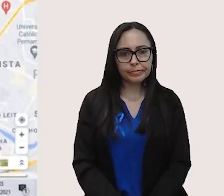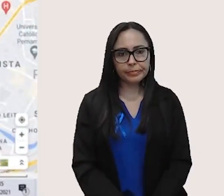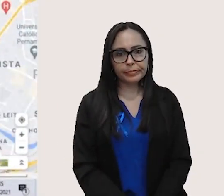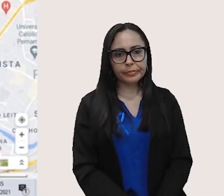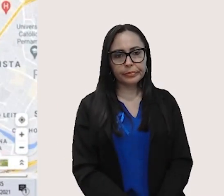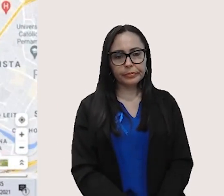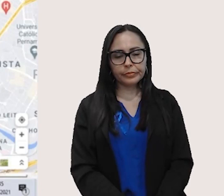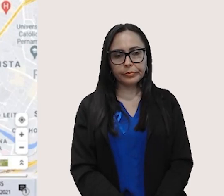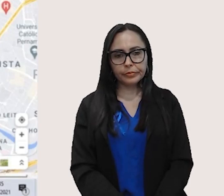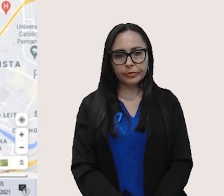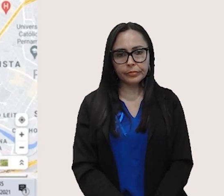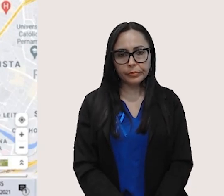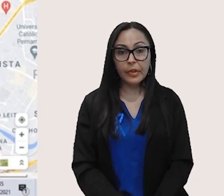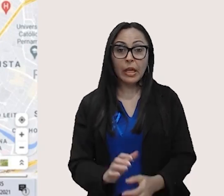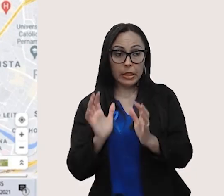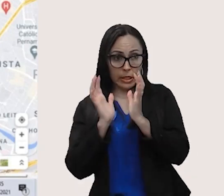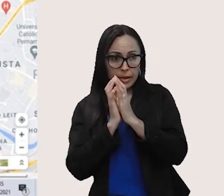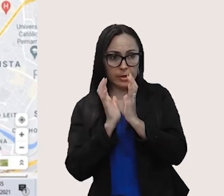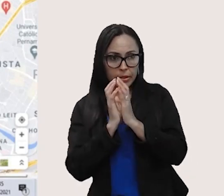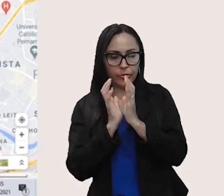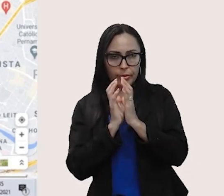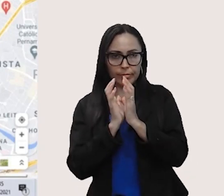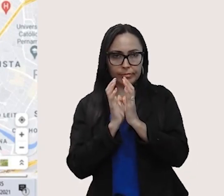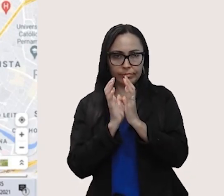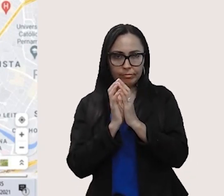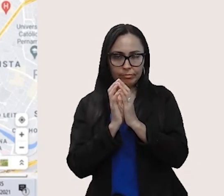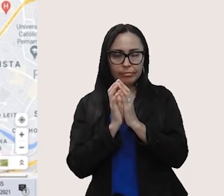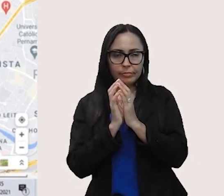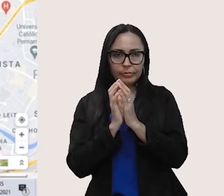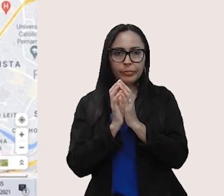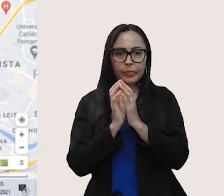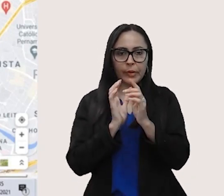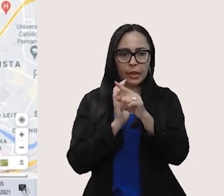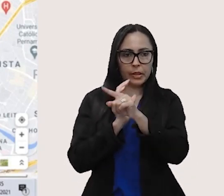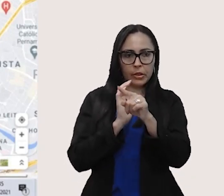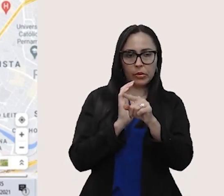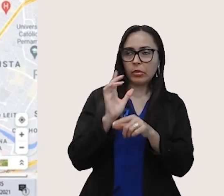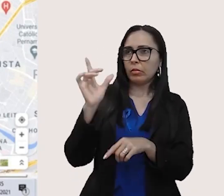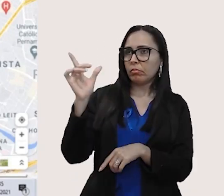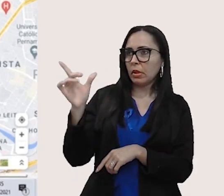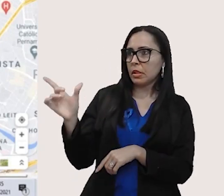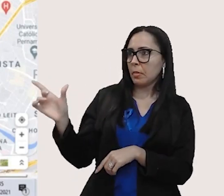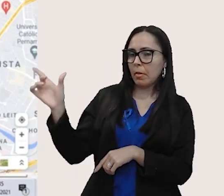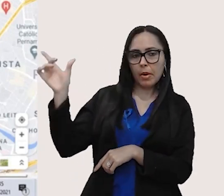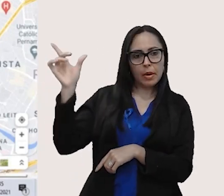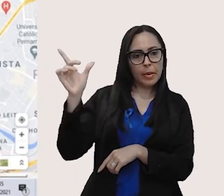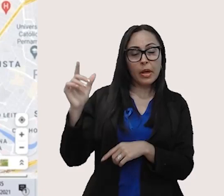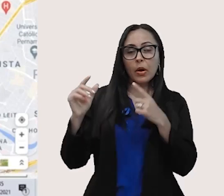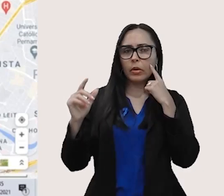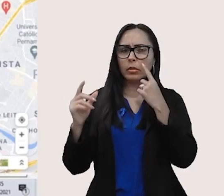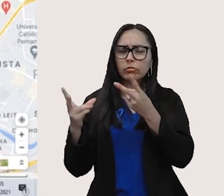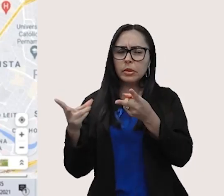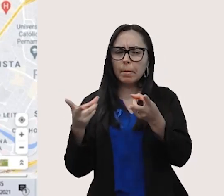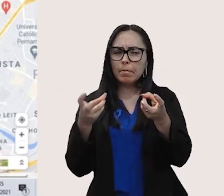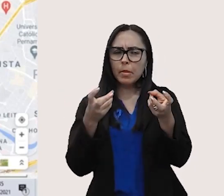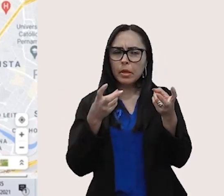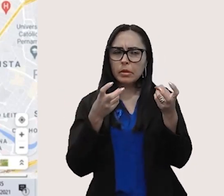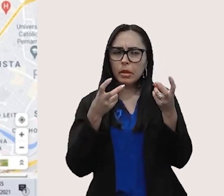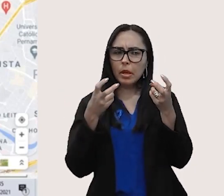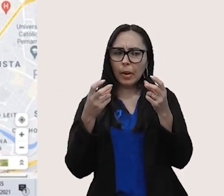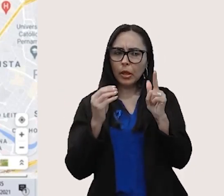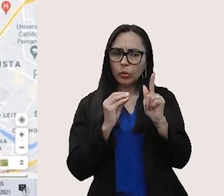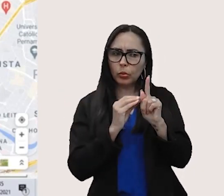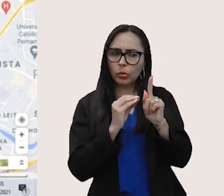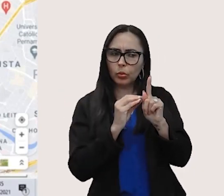é um recorte aqui da cidade do Recife, a cidade de onde o Tivaltino está falando para vocês. E nesse mapa eu quero que você perceba, é um mapa Google, tá